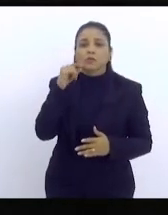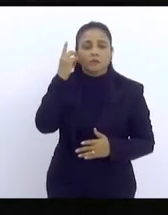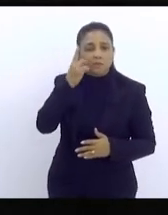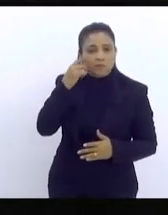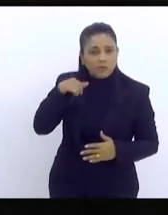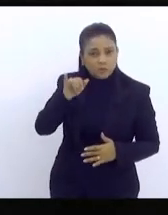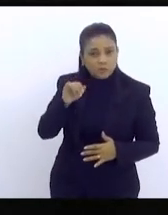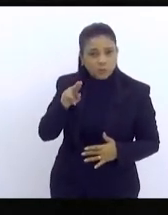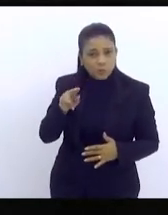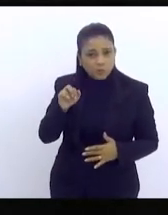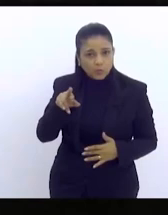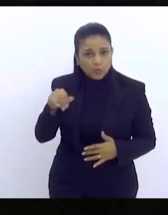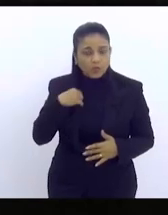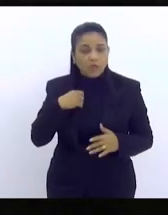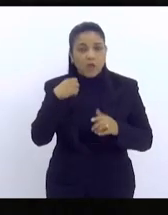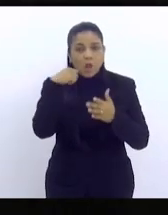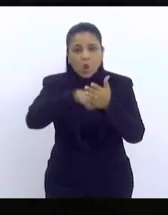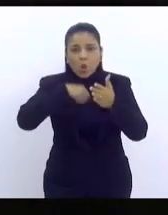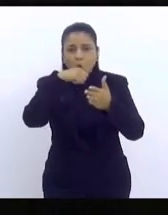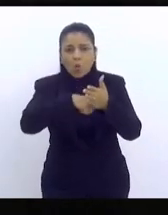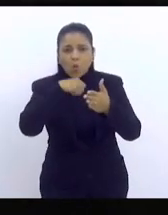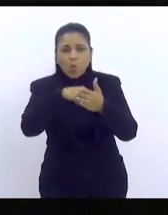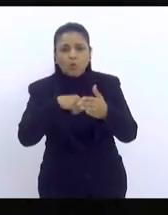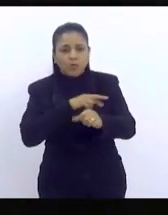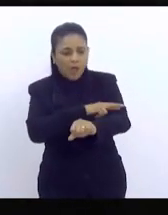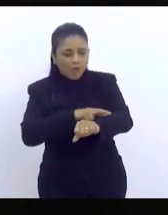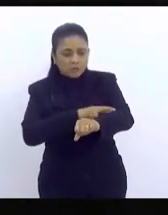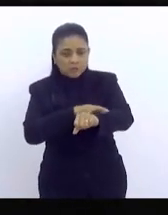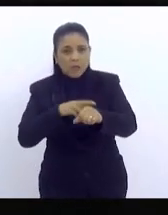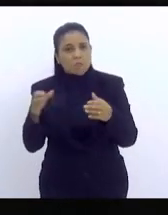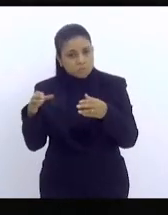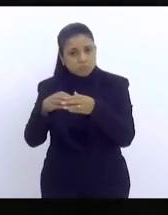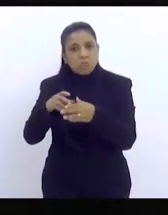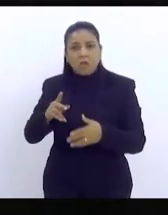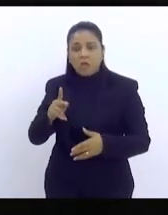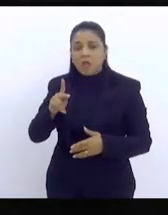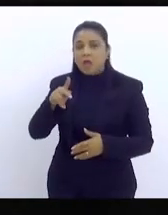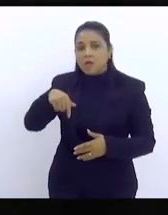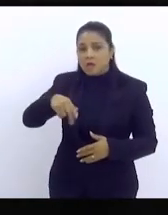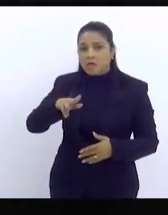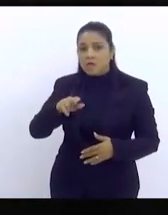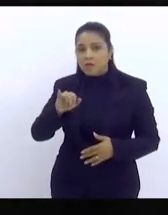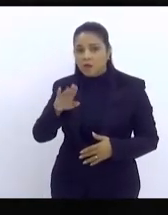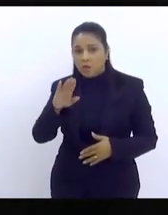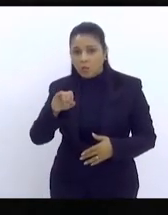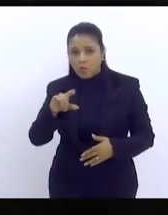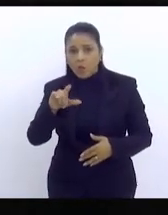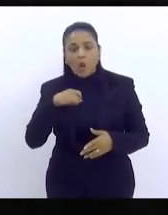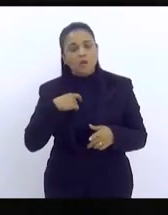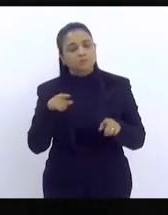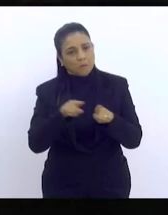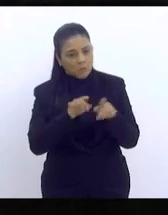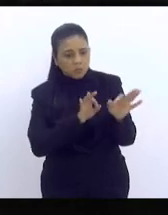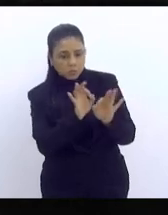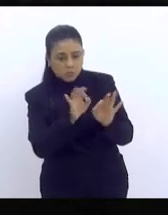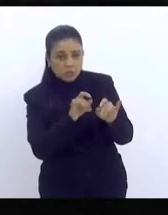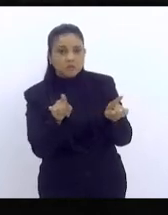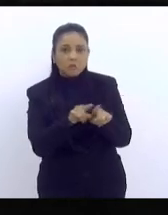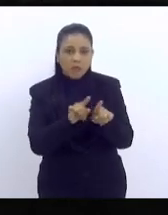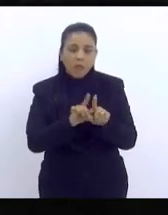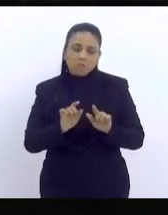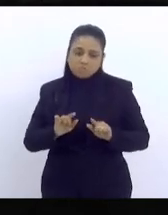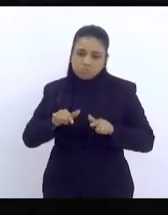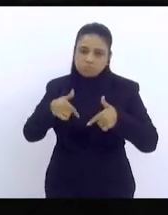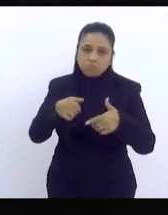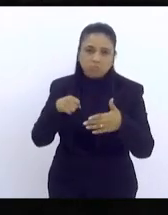em nome da luta racial muitos quilombolas se organizaram mas em nome também do combate aos negros e negras alguns